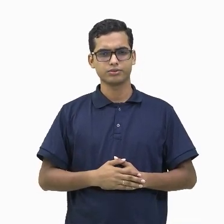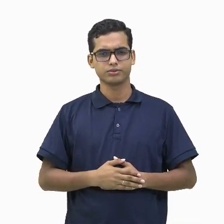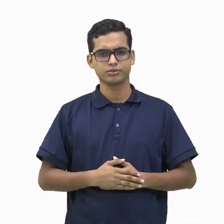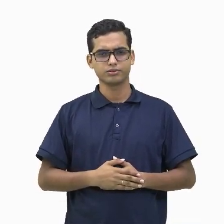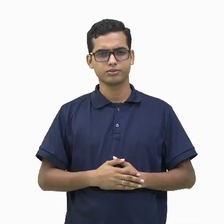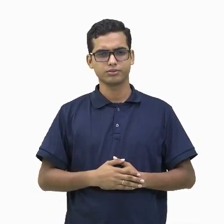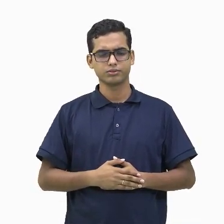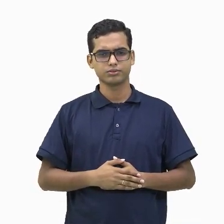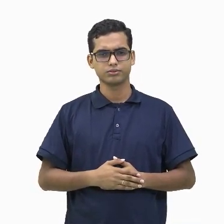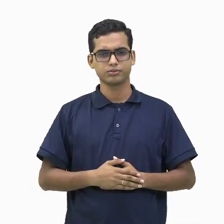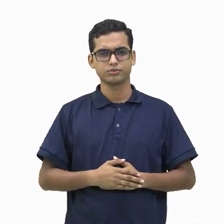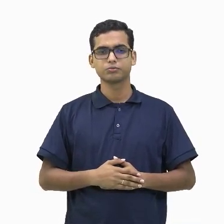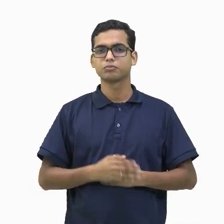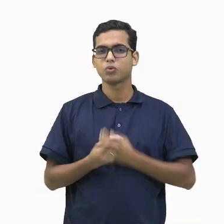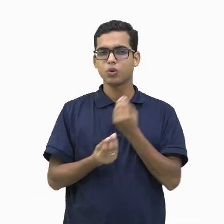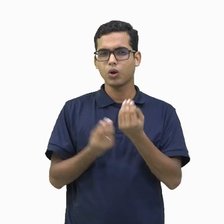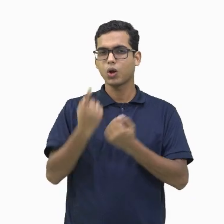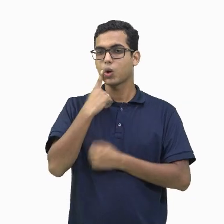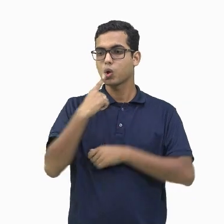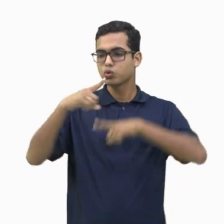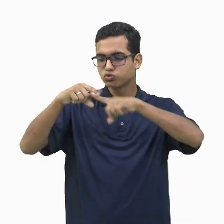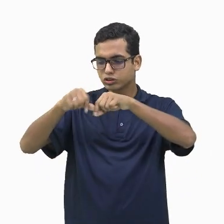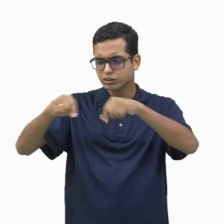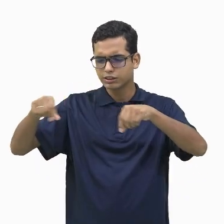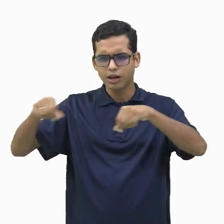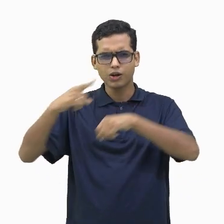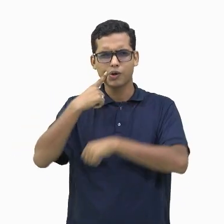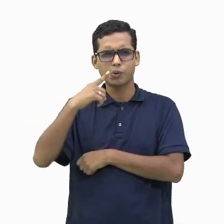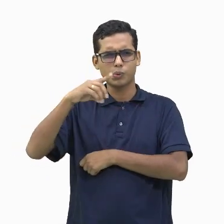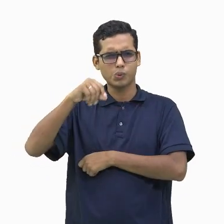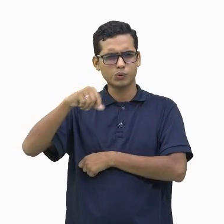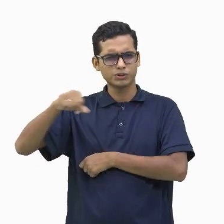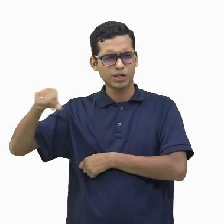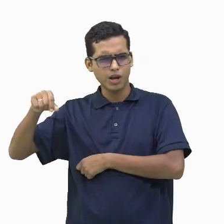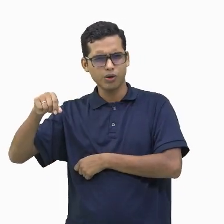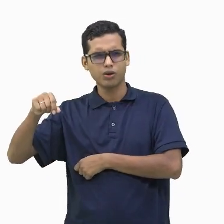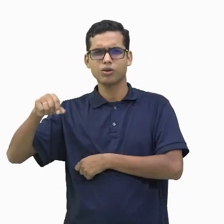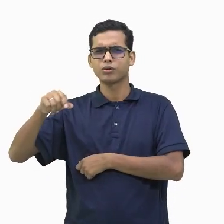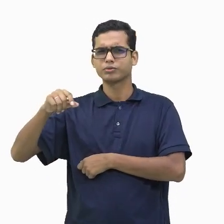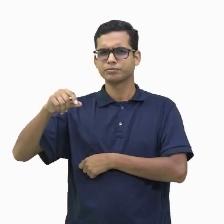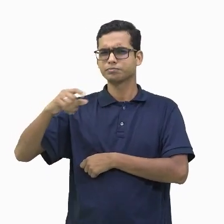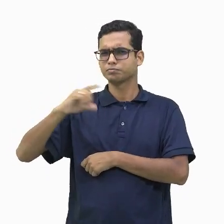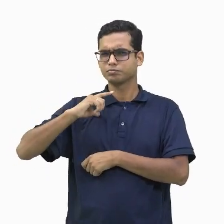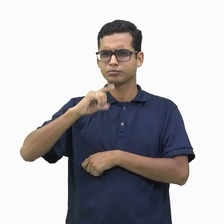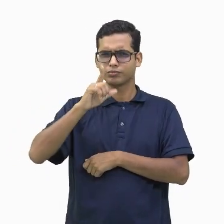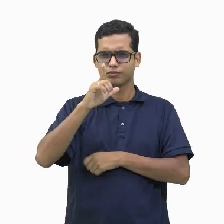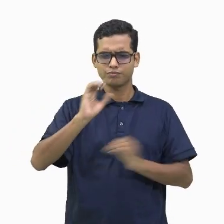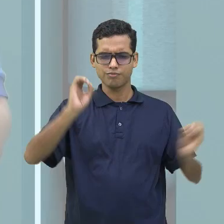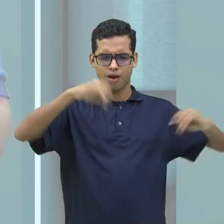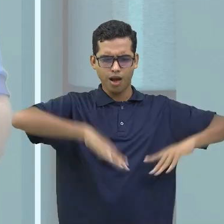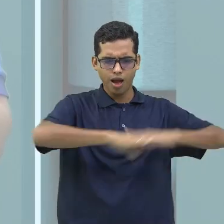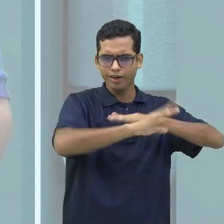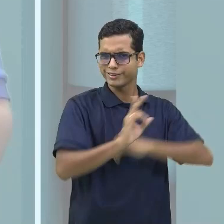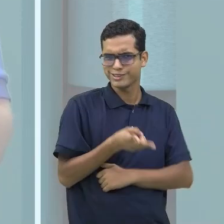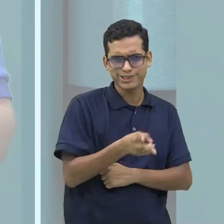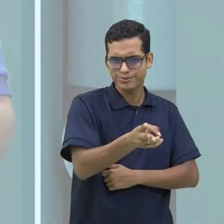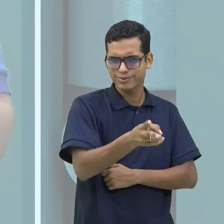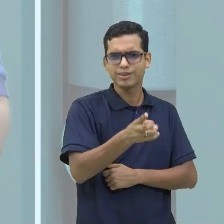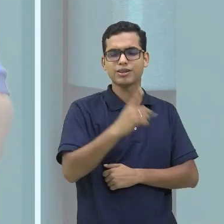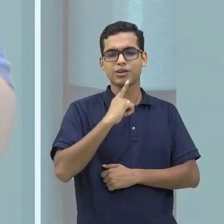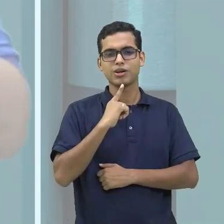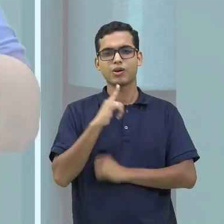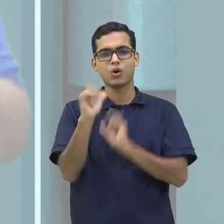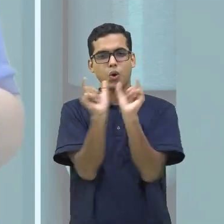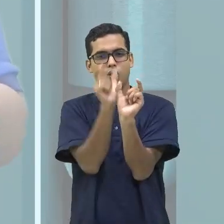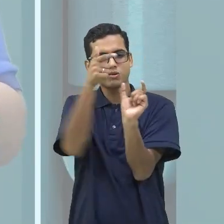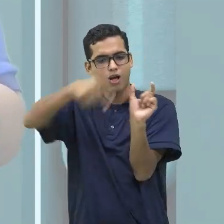sal são lágrimas de Portugal. Então vejam, o que ele quer demonstrar é justamente que nesse mar que é salgado, há também